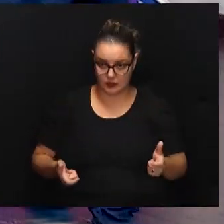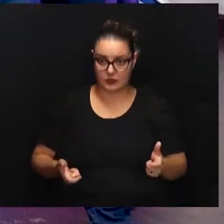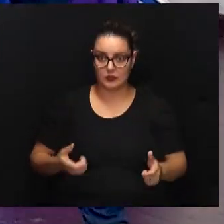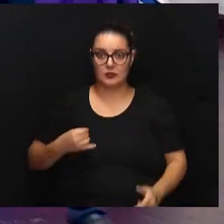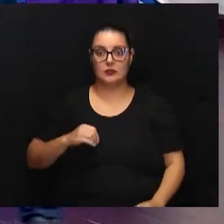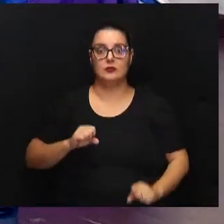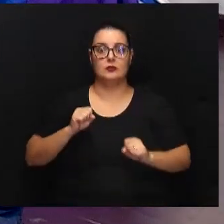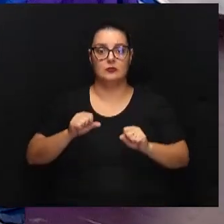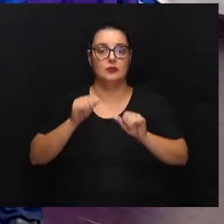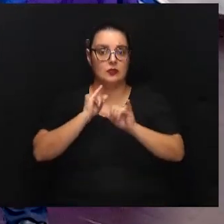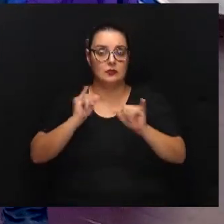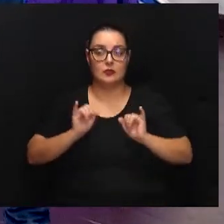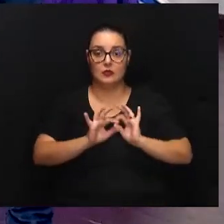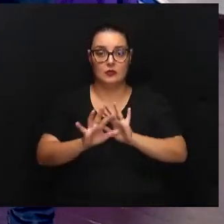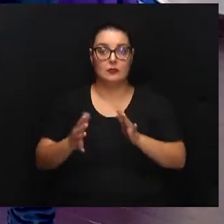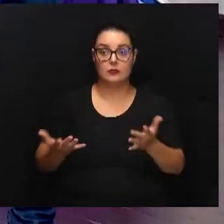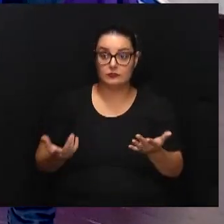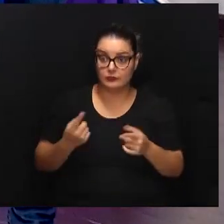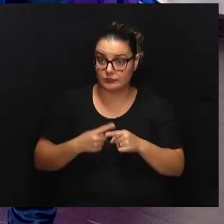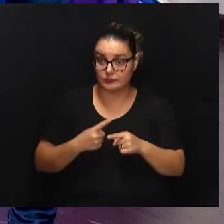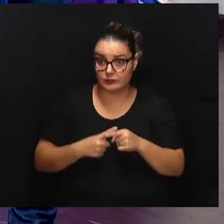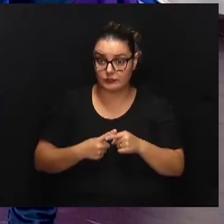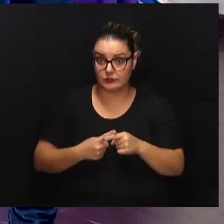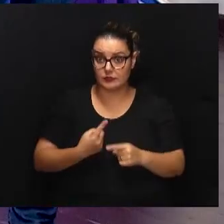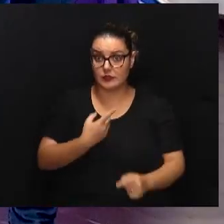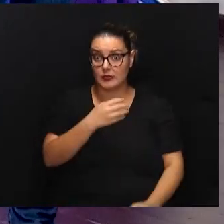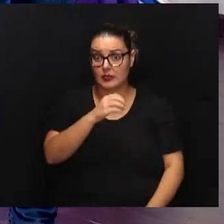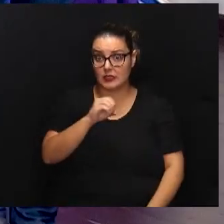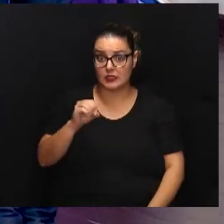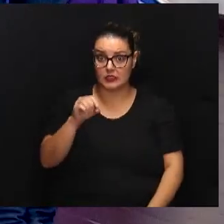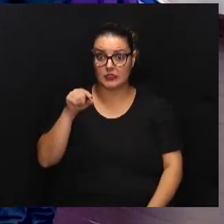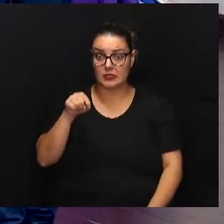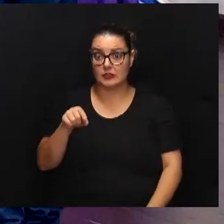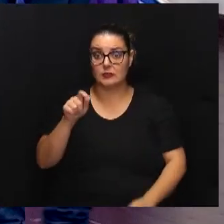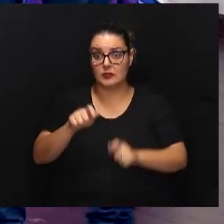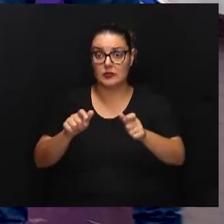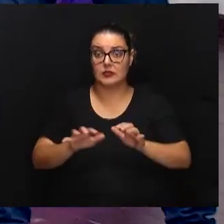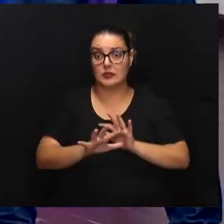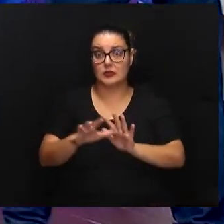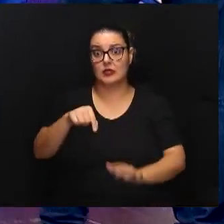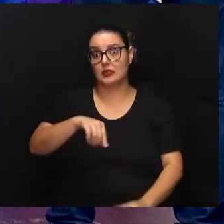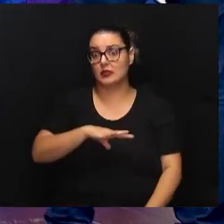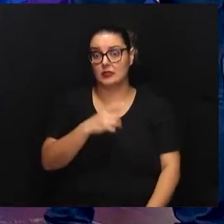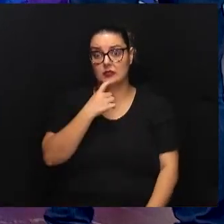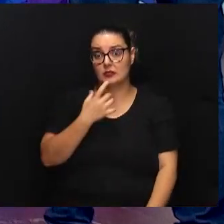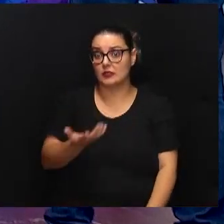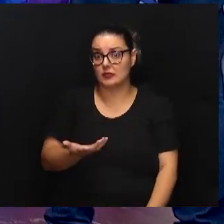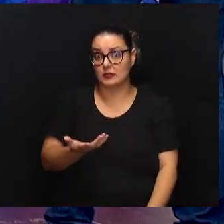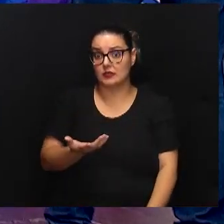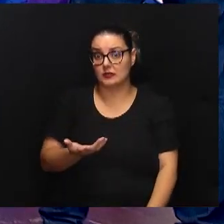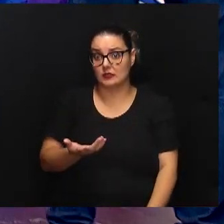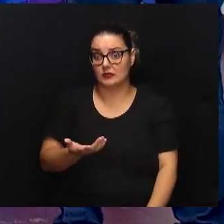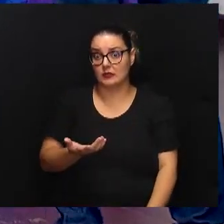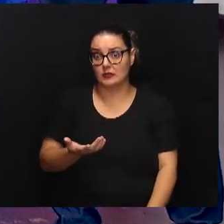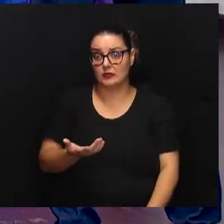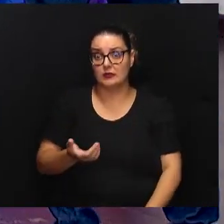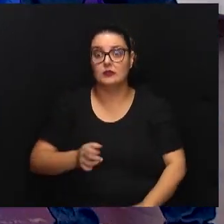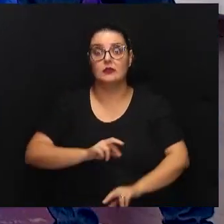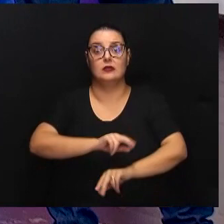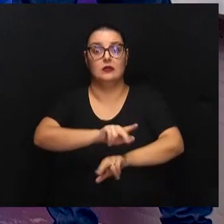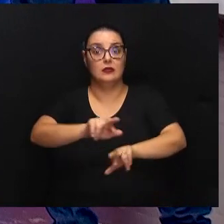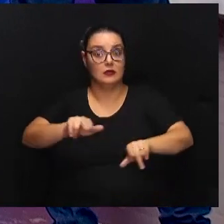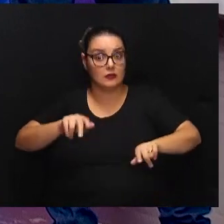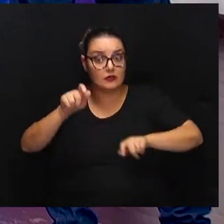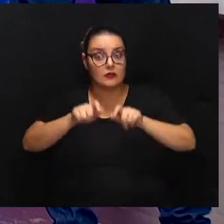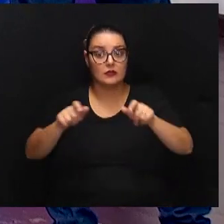100 mil pessoas na parada aqui de Campinas. Assim, é muita gente. Isso só ainda não se tornou uma